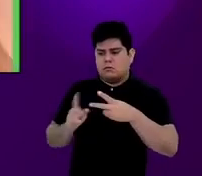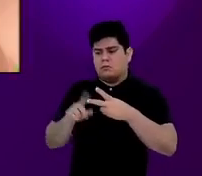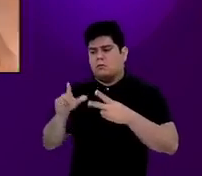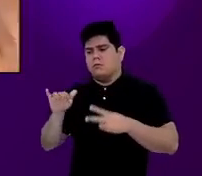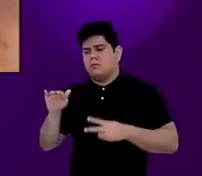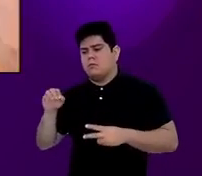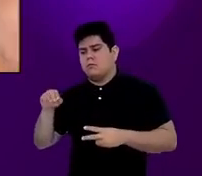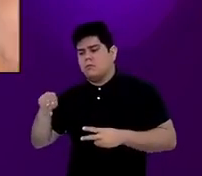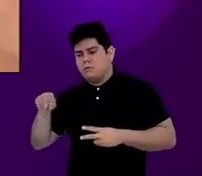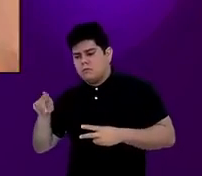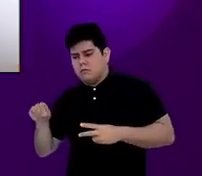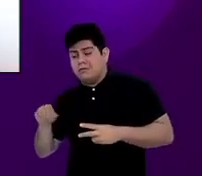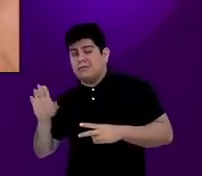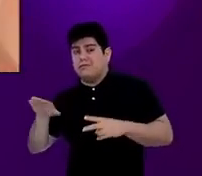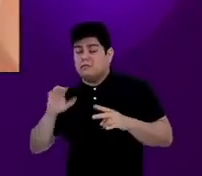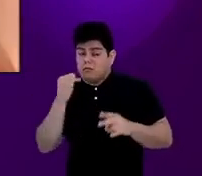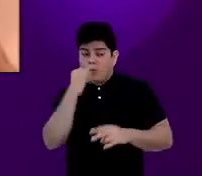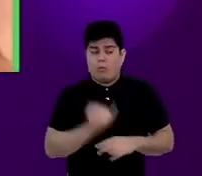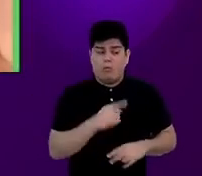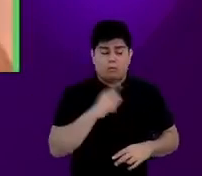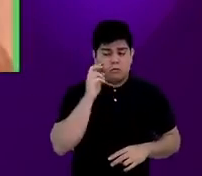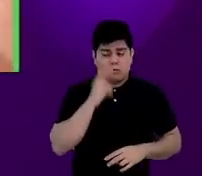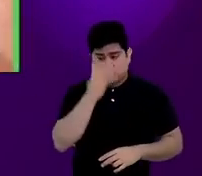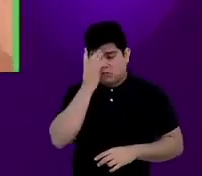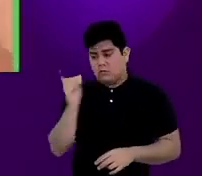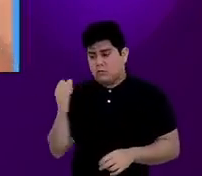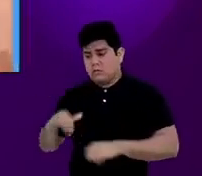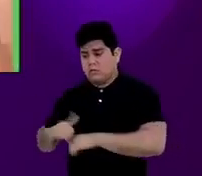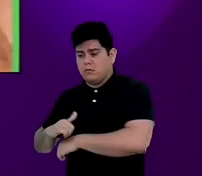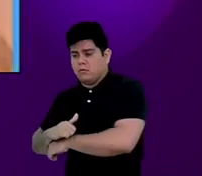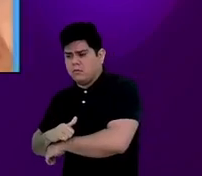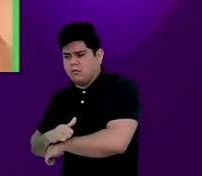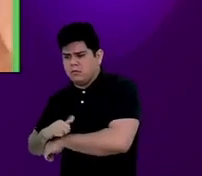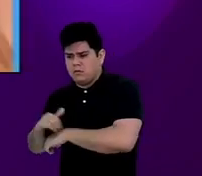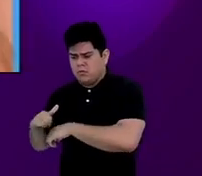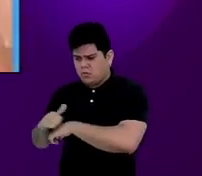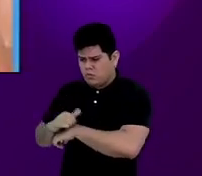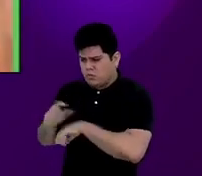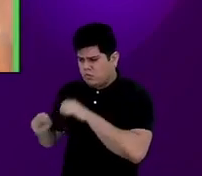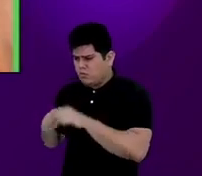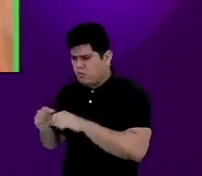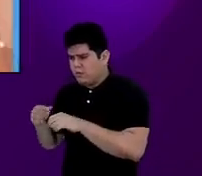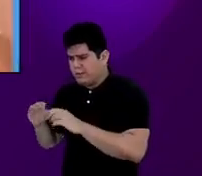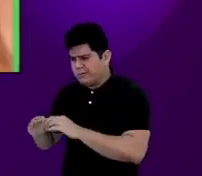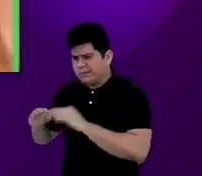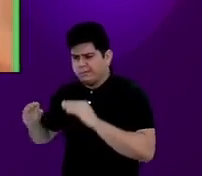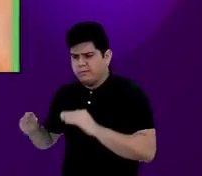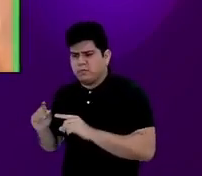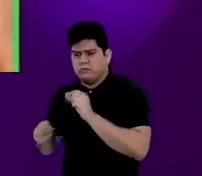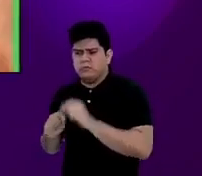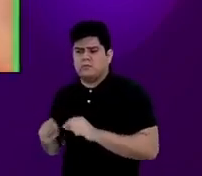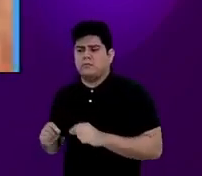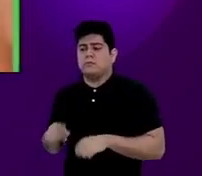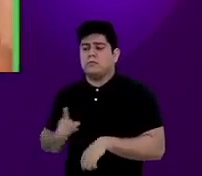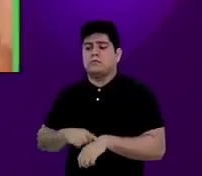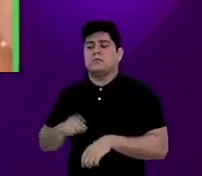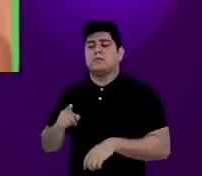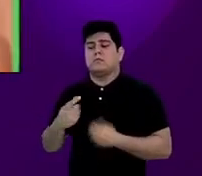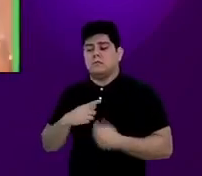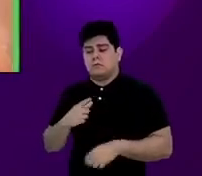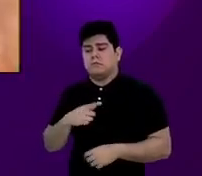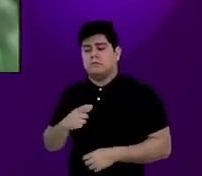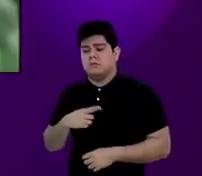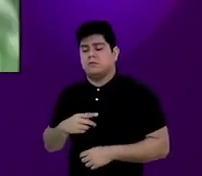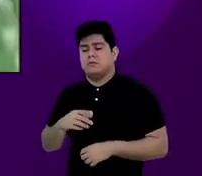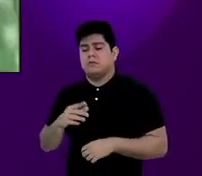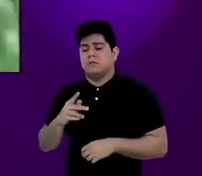obesa você tem a dificuldade de identificar o que é gordura junto com o linfático, o que é linfonodo. Então, nessa hora, sim, o patologista